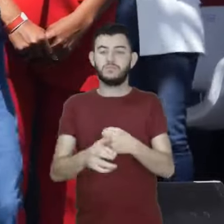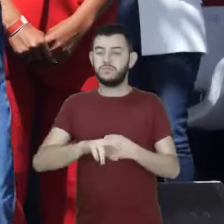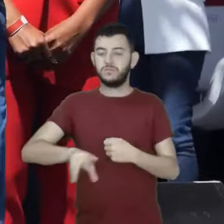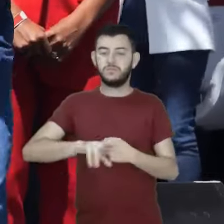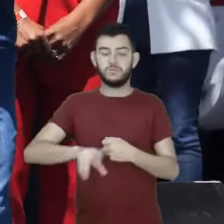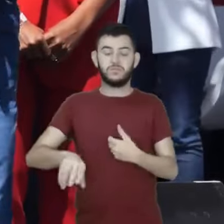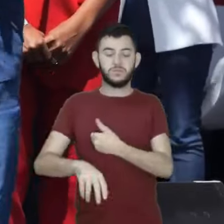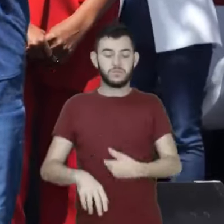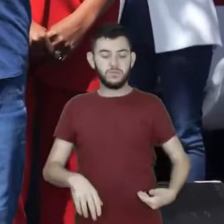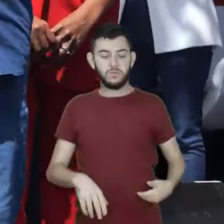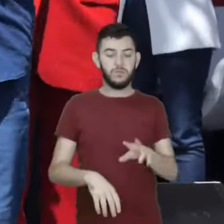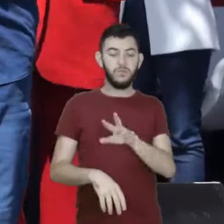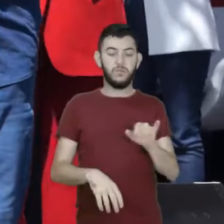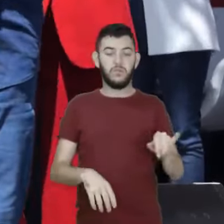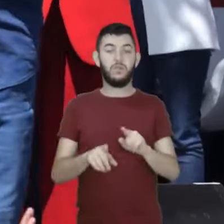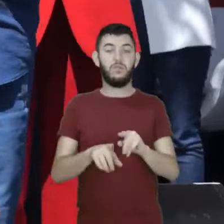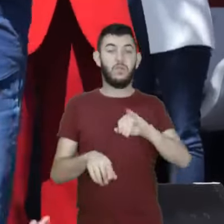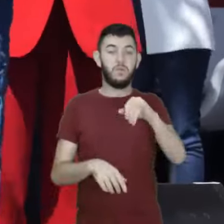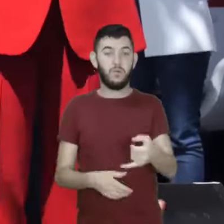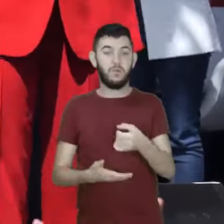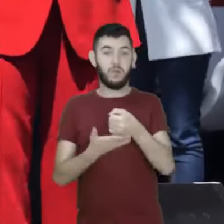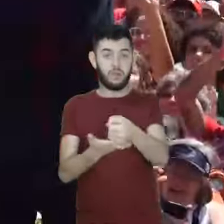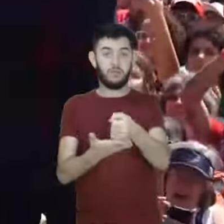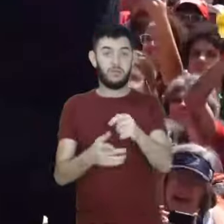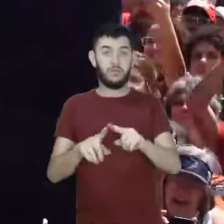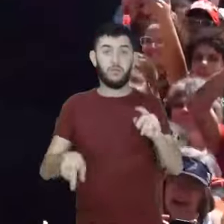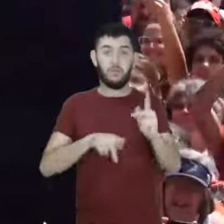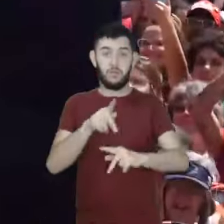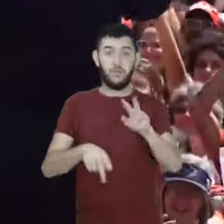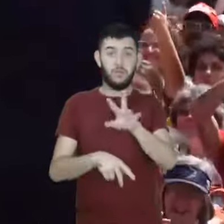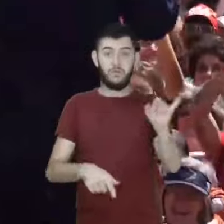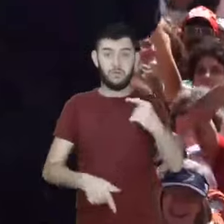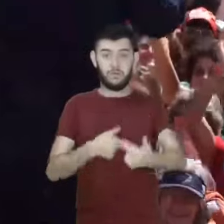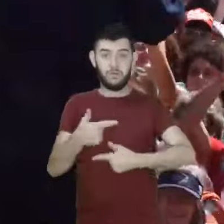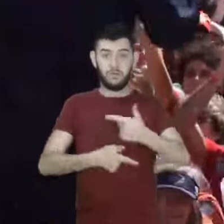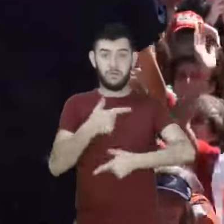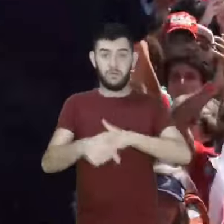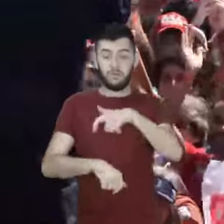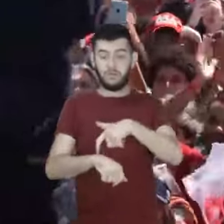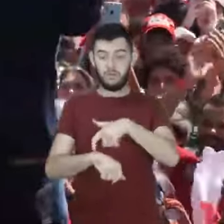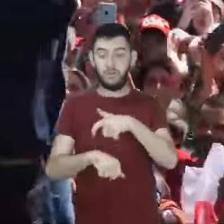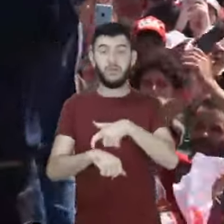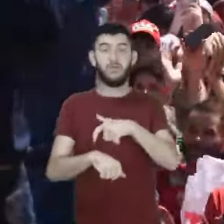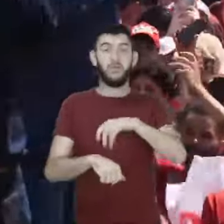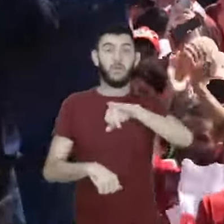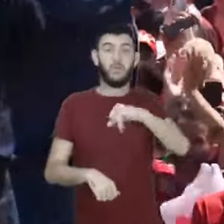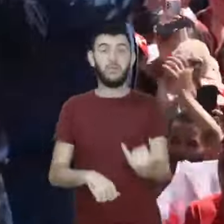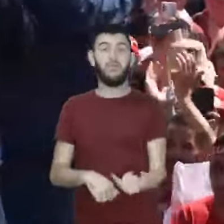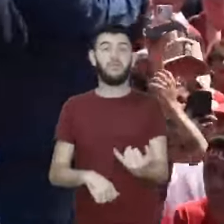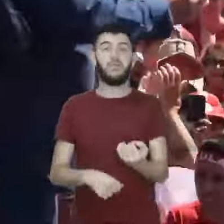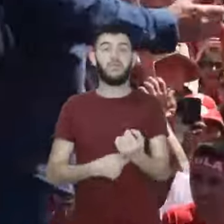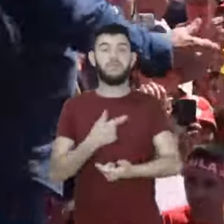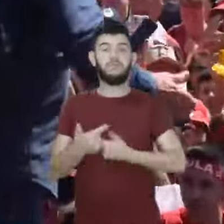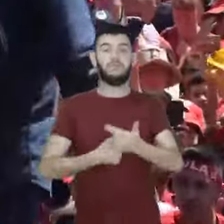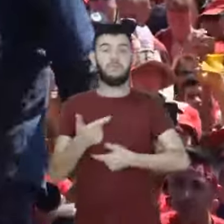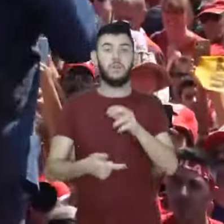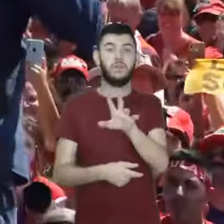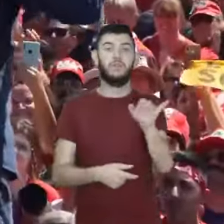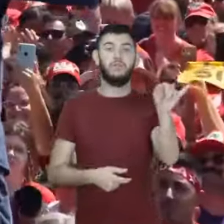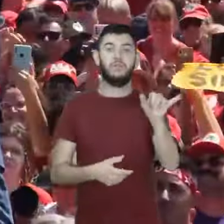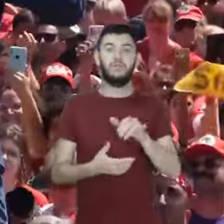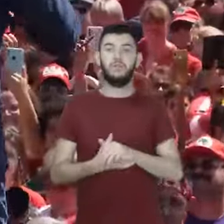a juventude brasileira na hora que ela tiver oportunidade de trabalhar. Bem,